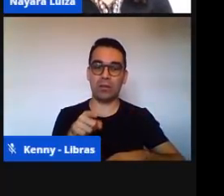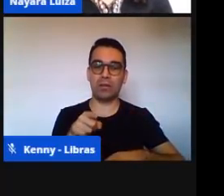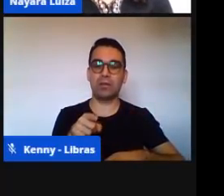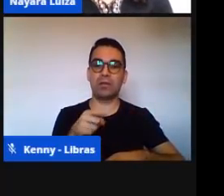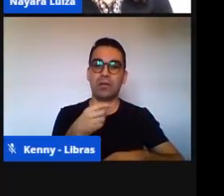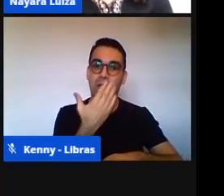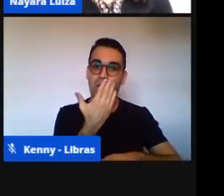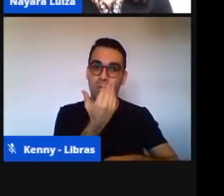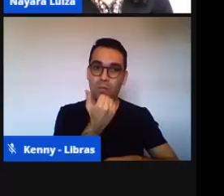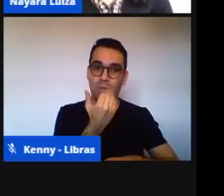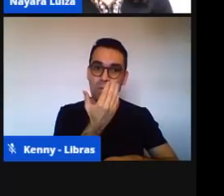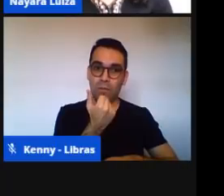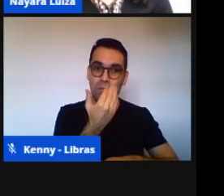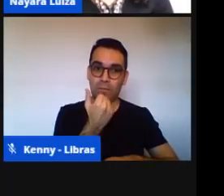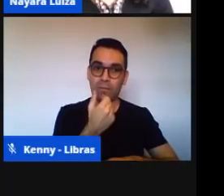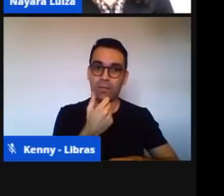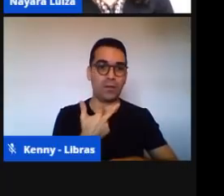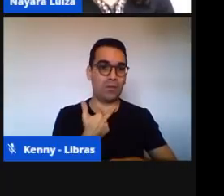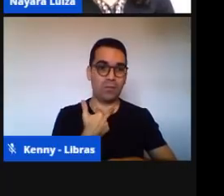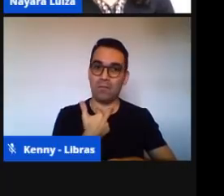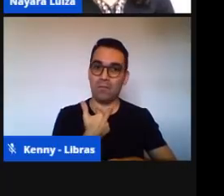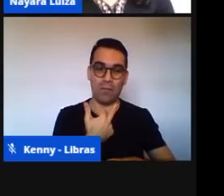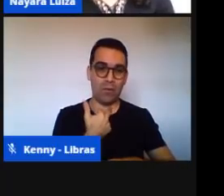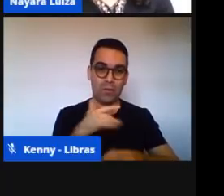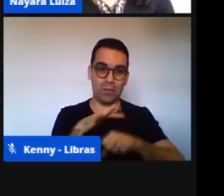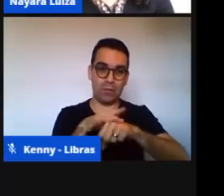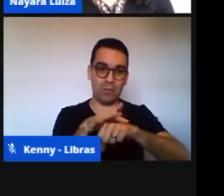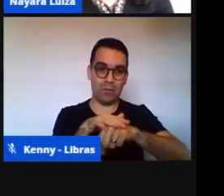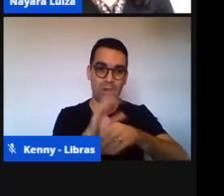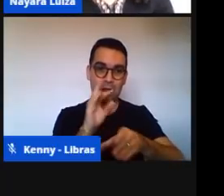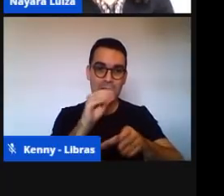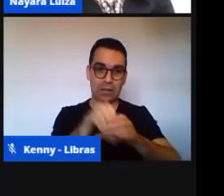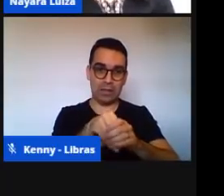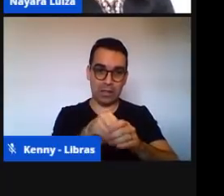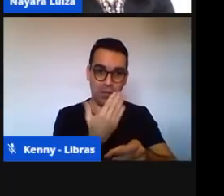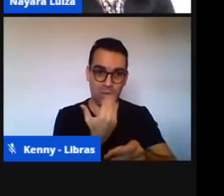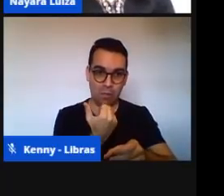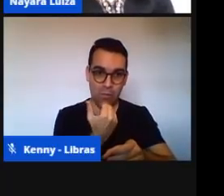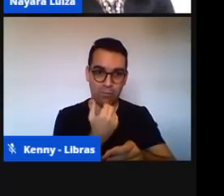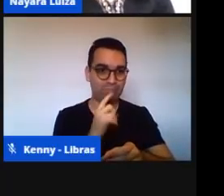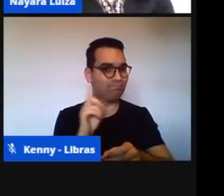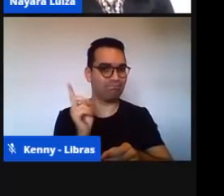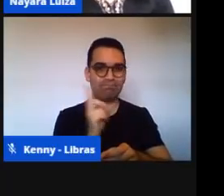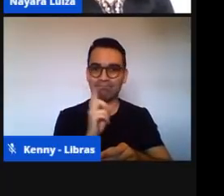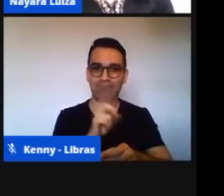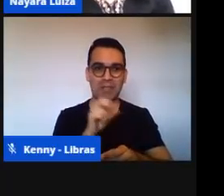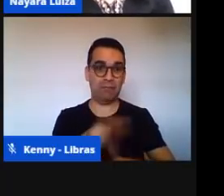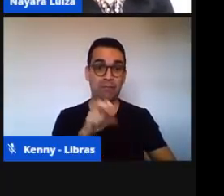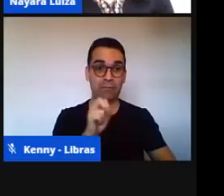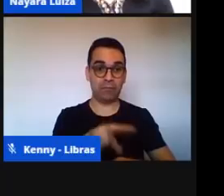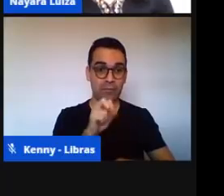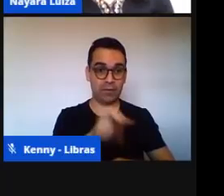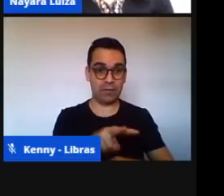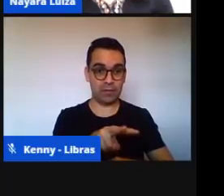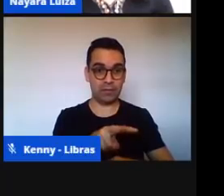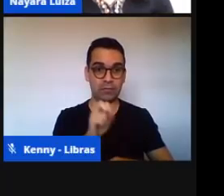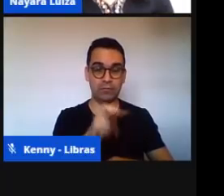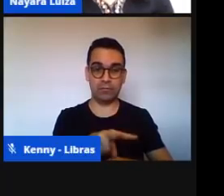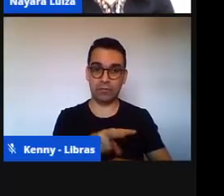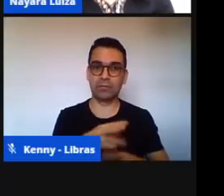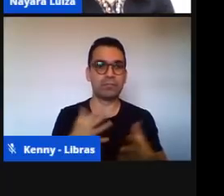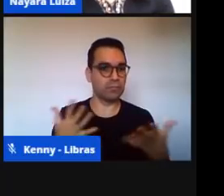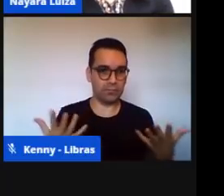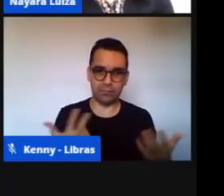é importante que isso garanta uma refeição adequada para quem vai consumir, para essas crianças que vão